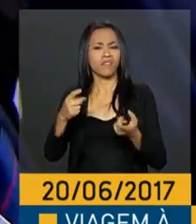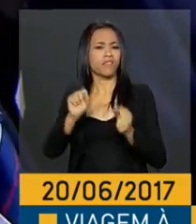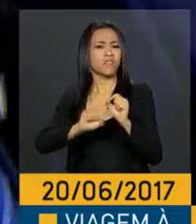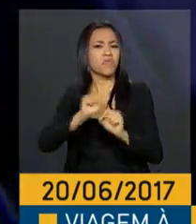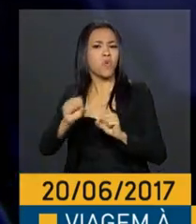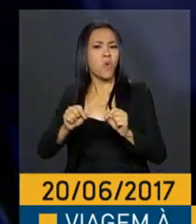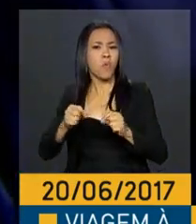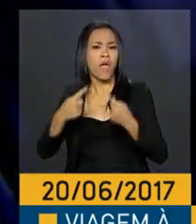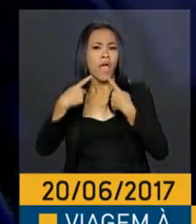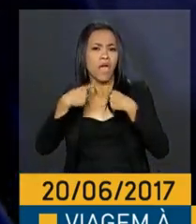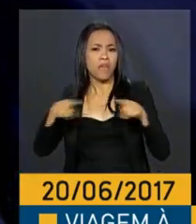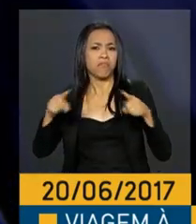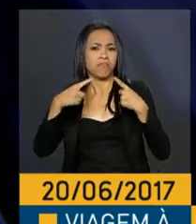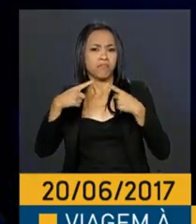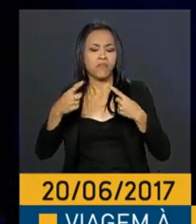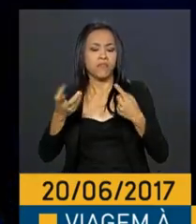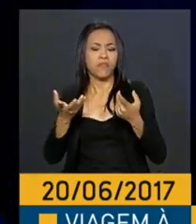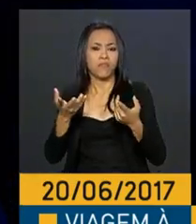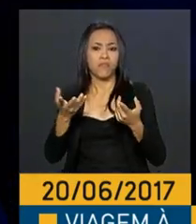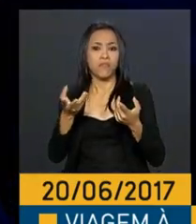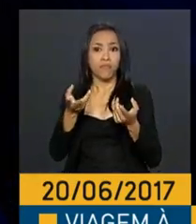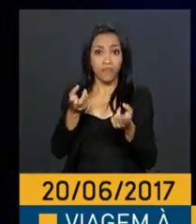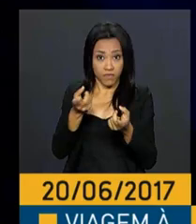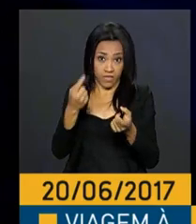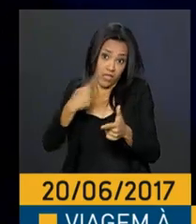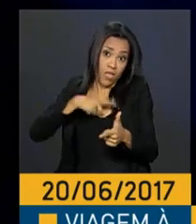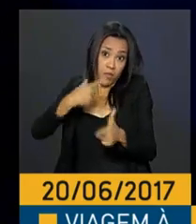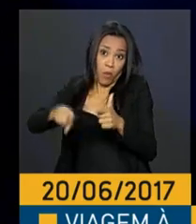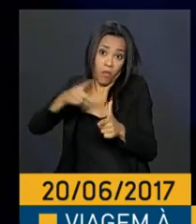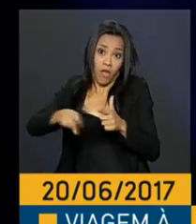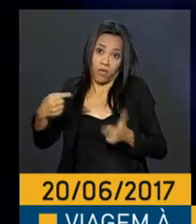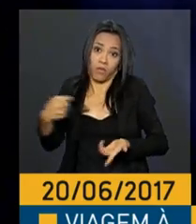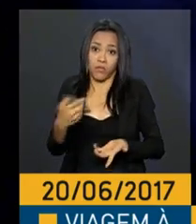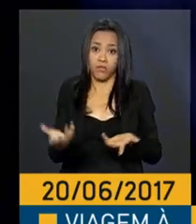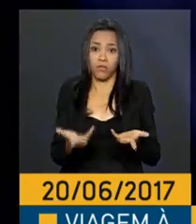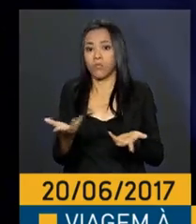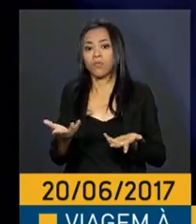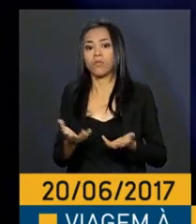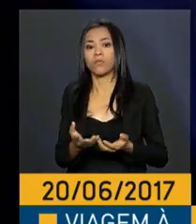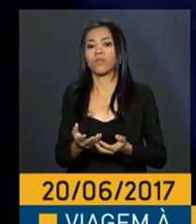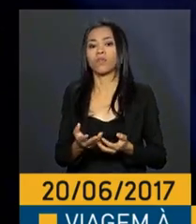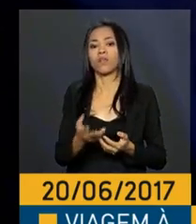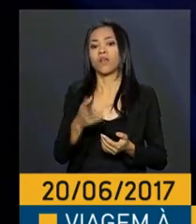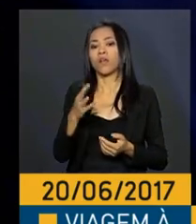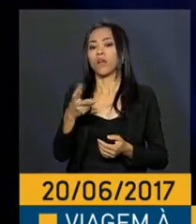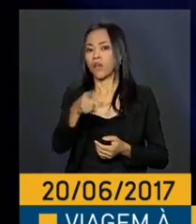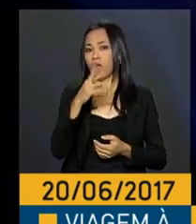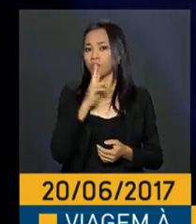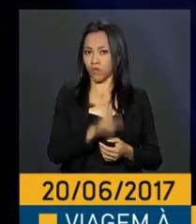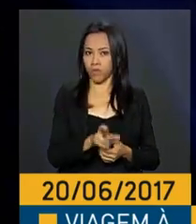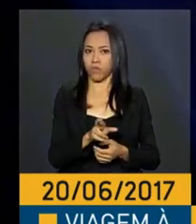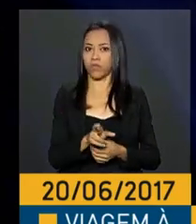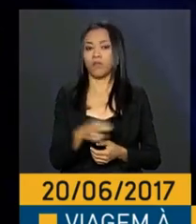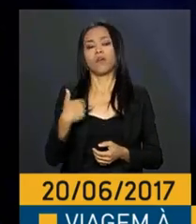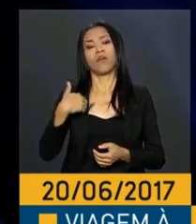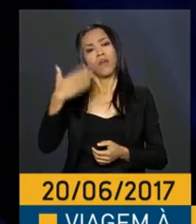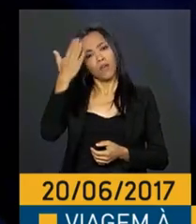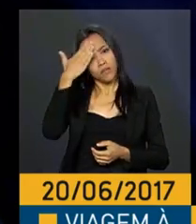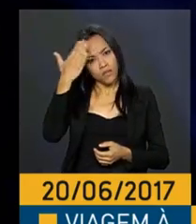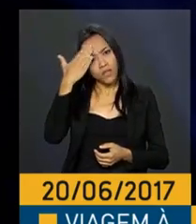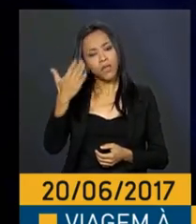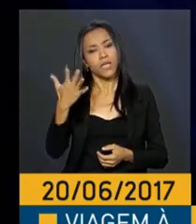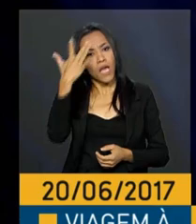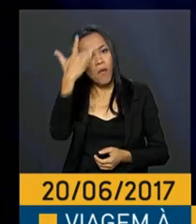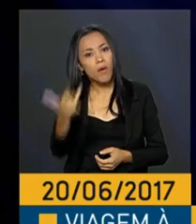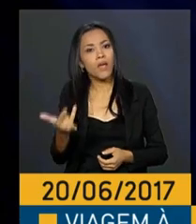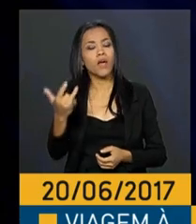é que é vender as carnes brasileiras aqui? Tem algum problema? Olha, você sabe que eu acabei de registrar e registrarei